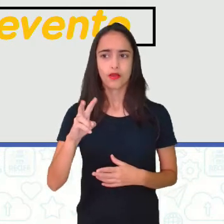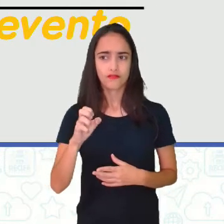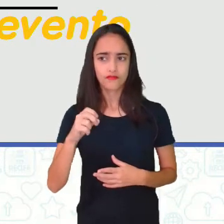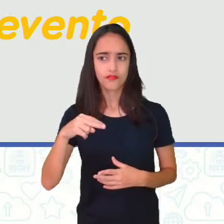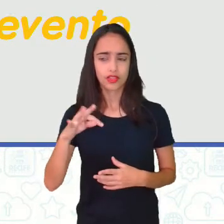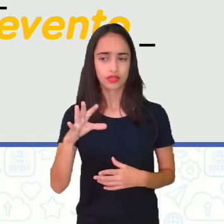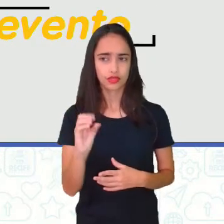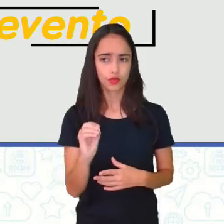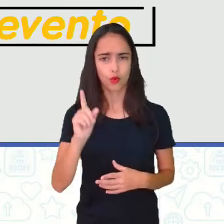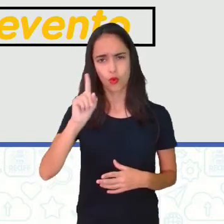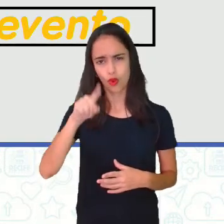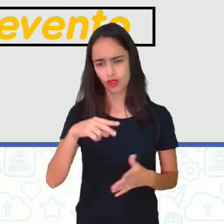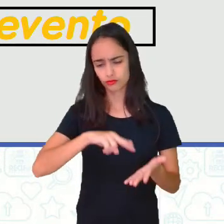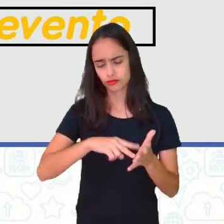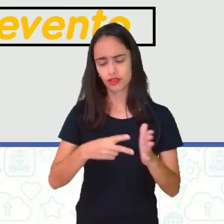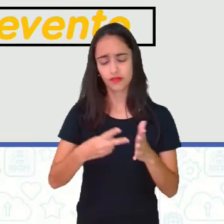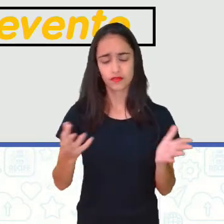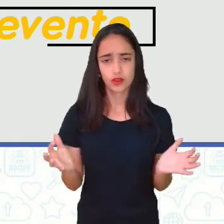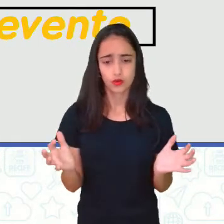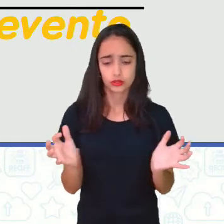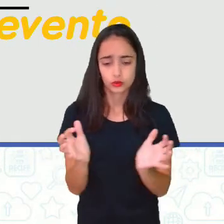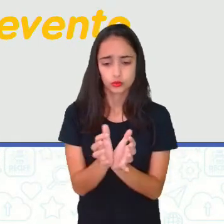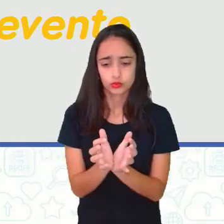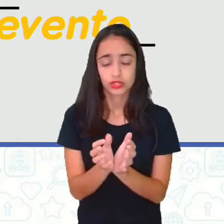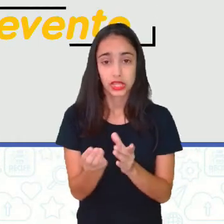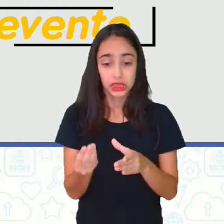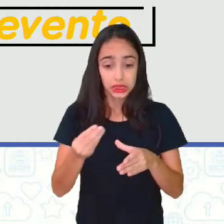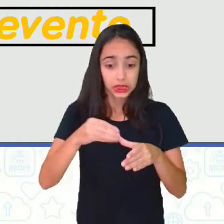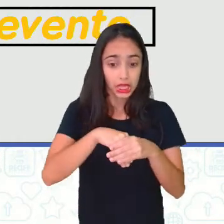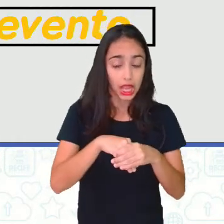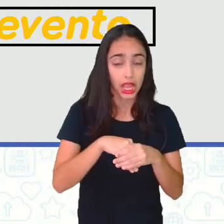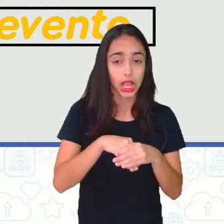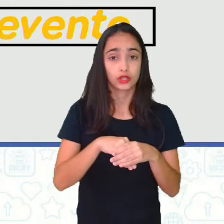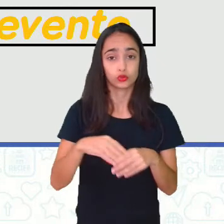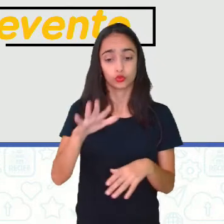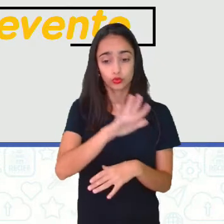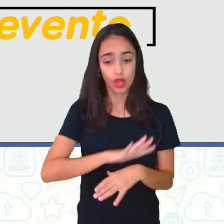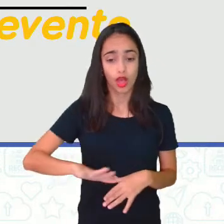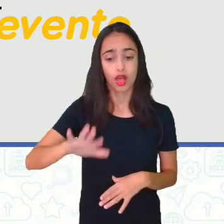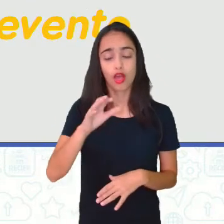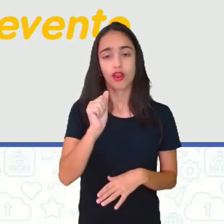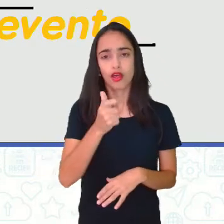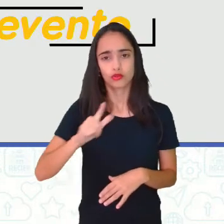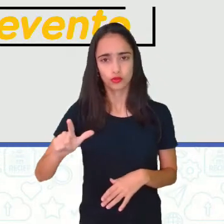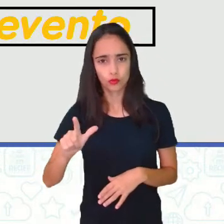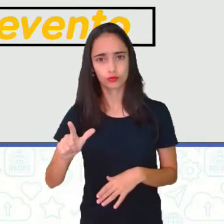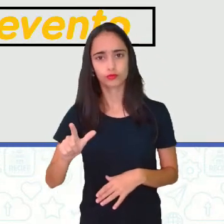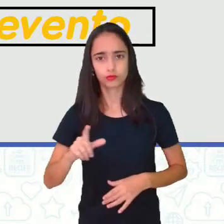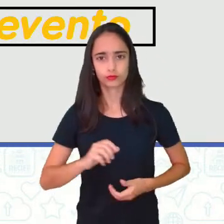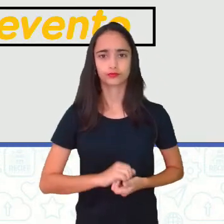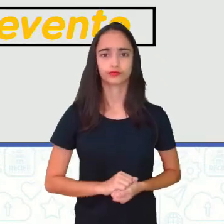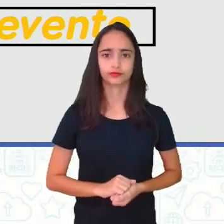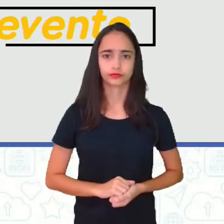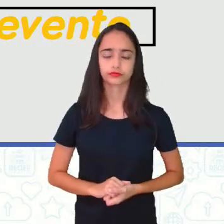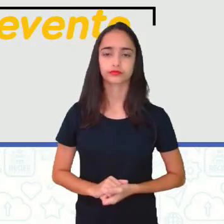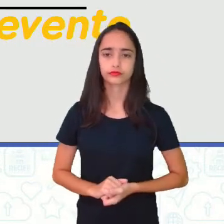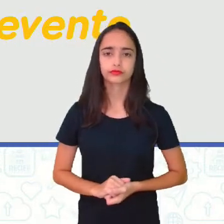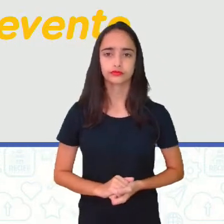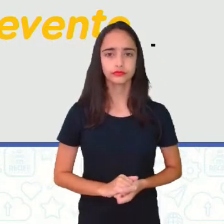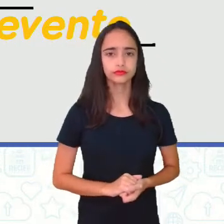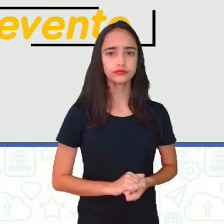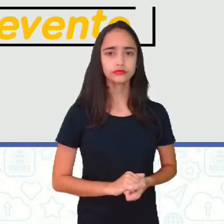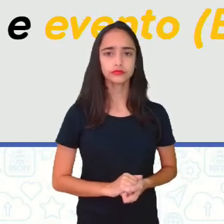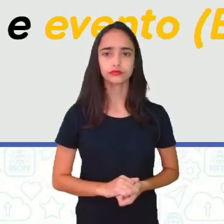um conjunto que está dentro da parte de azul. A professora só falou conjunto, certo? São eventos que estão dentro do